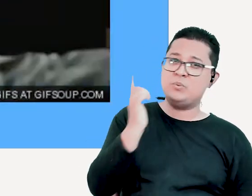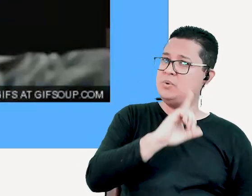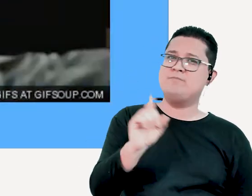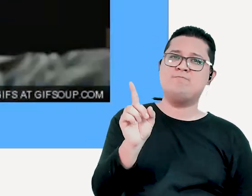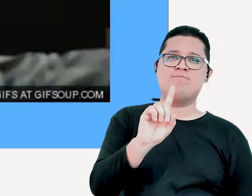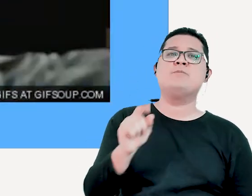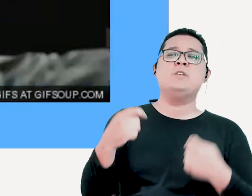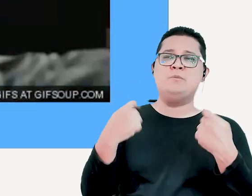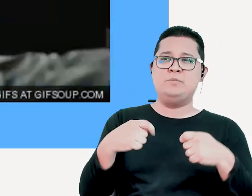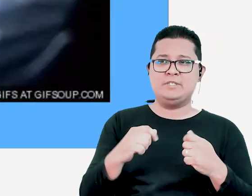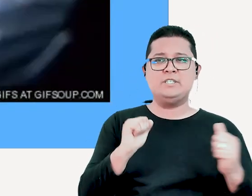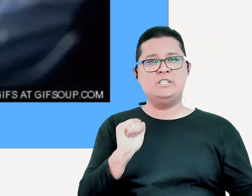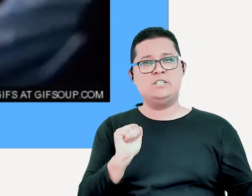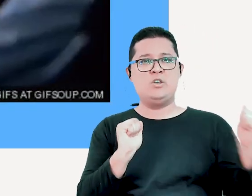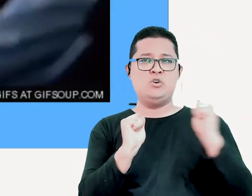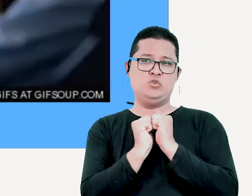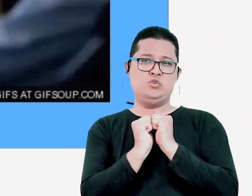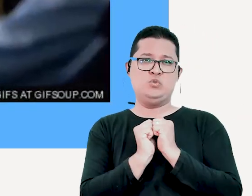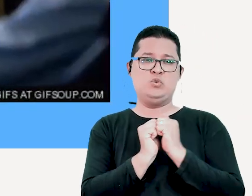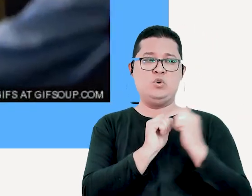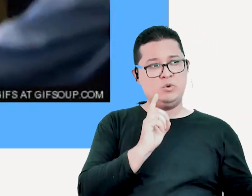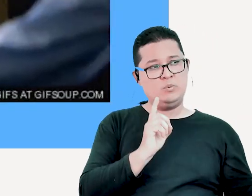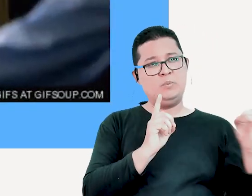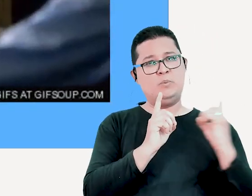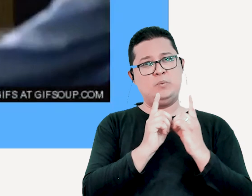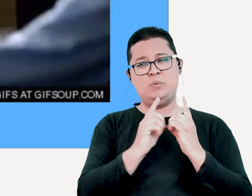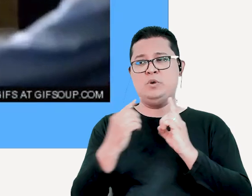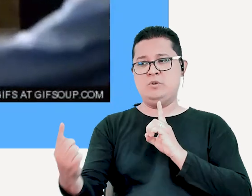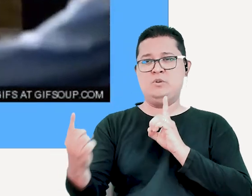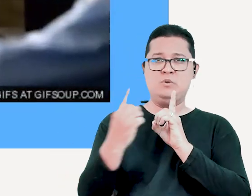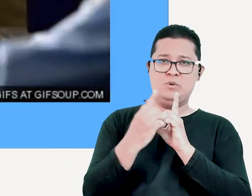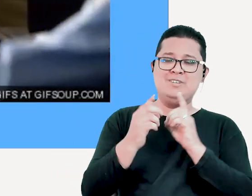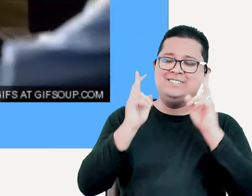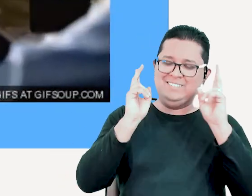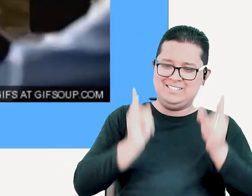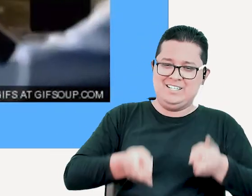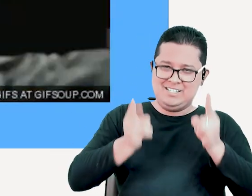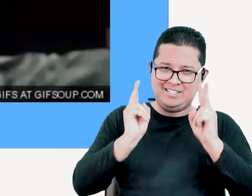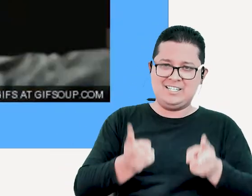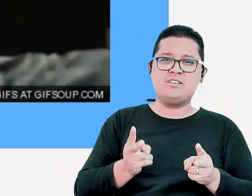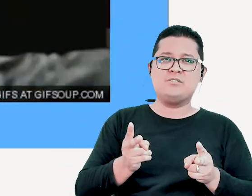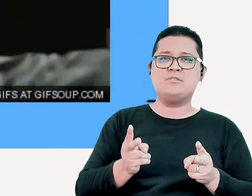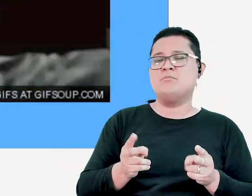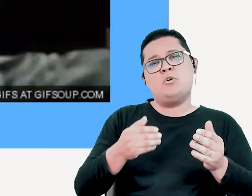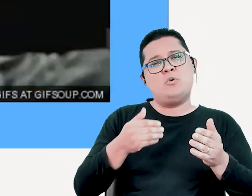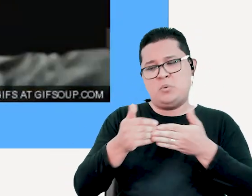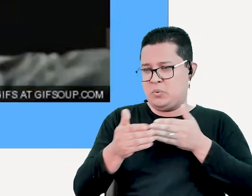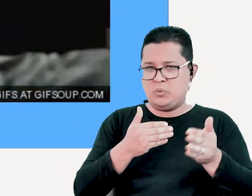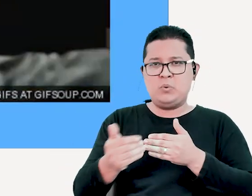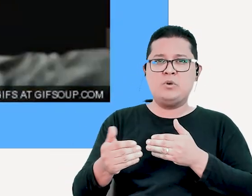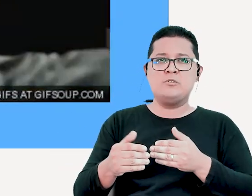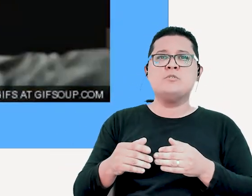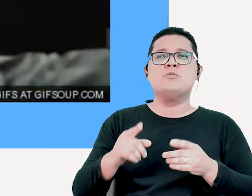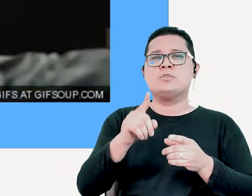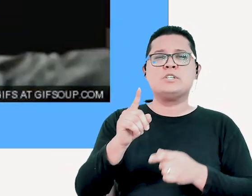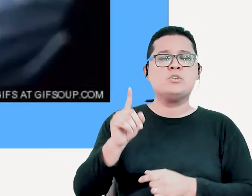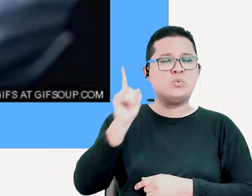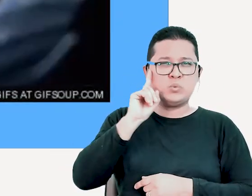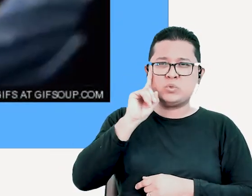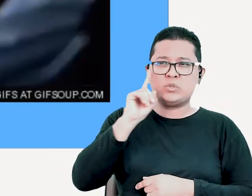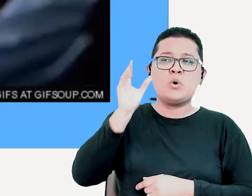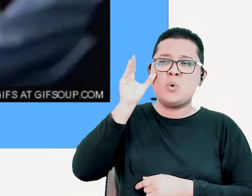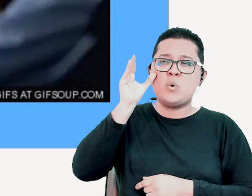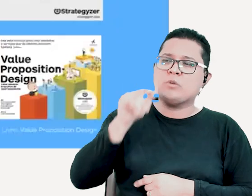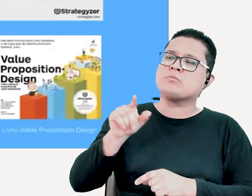pesquisa, ou seja para a gente testar os nossos produtos, né? Então, para o trabalho dar certo, a gente precisa ter gente ao nosso